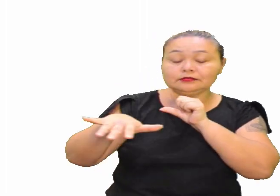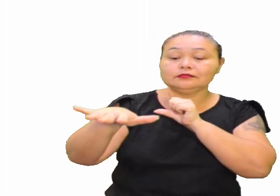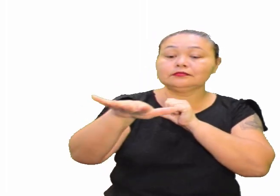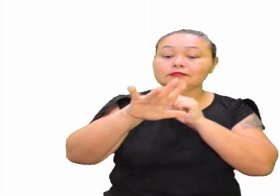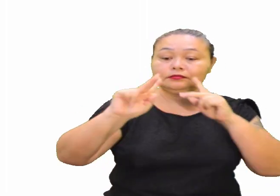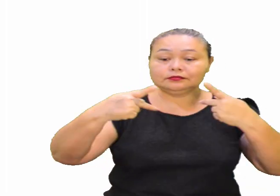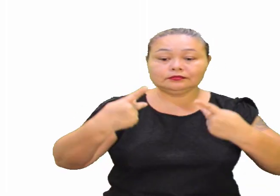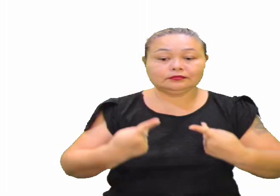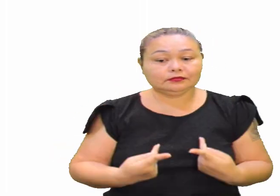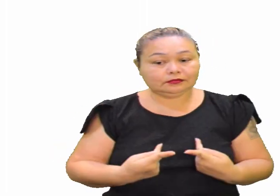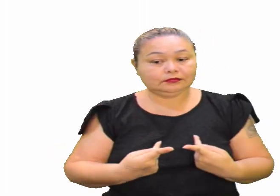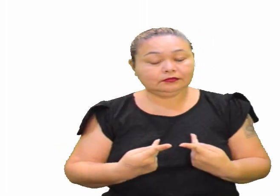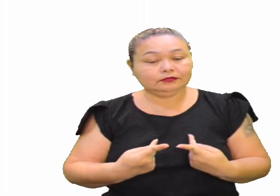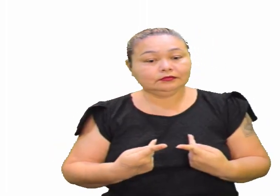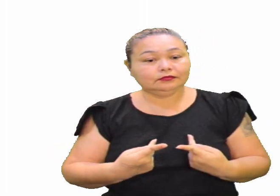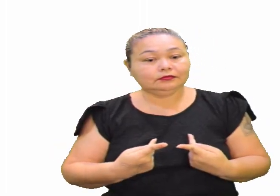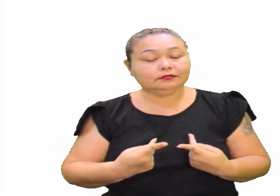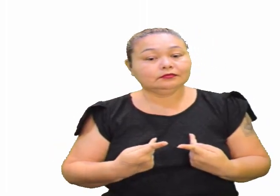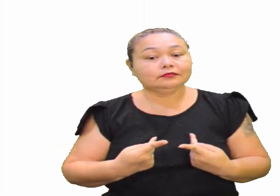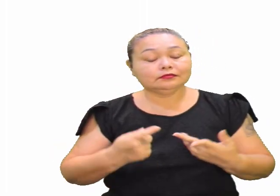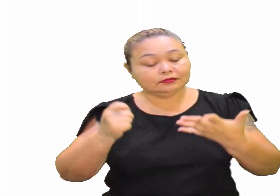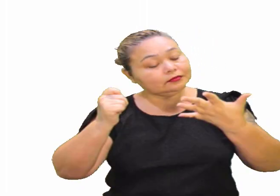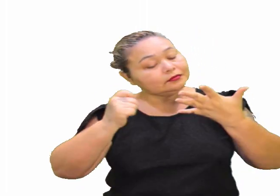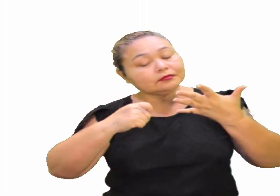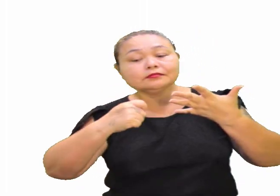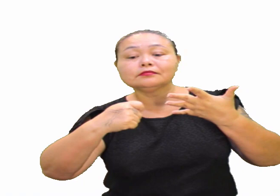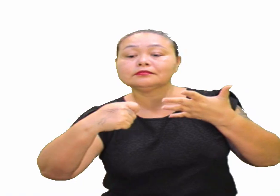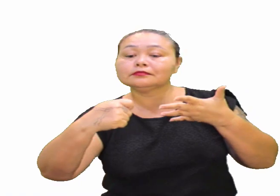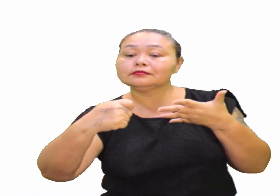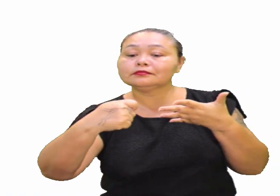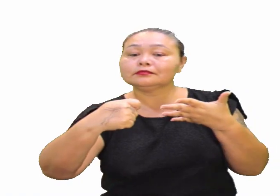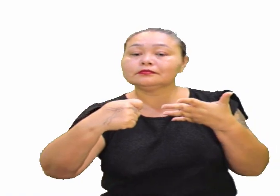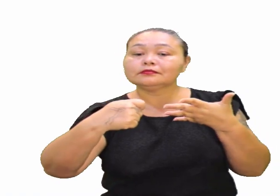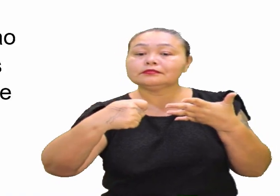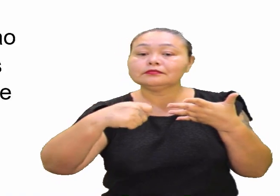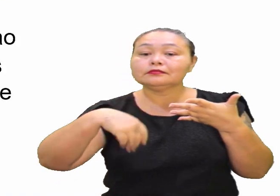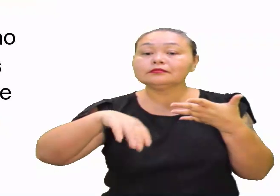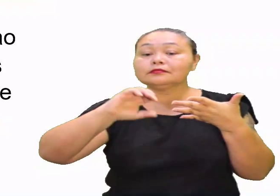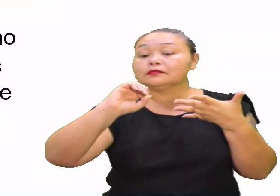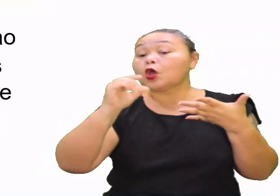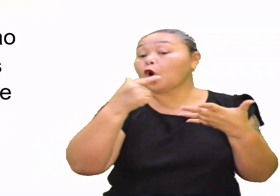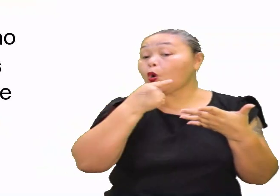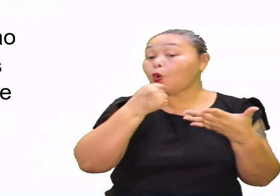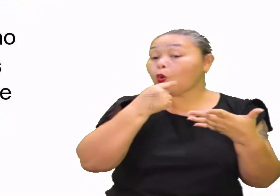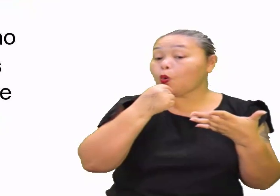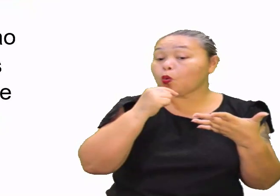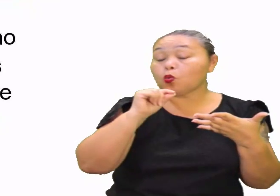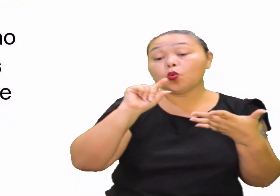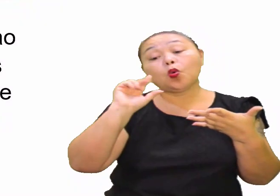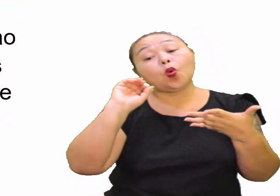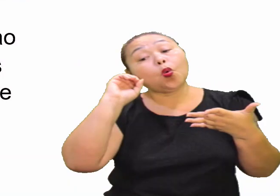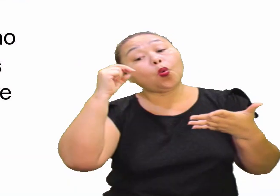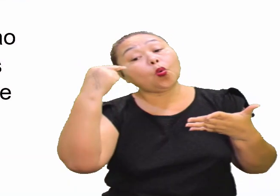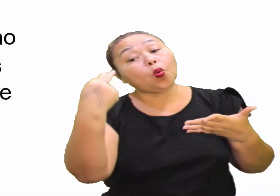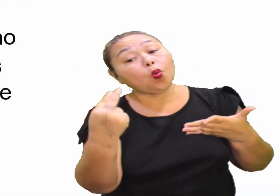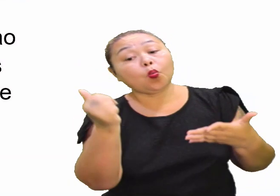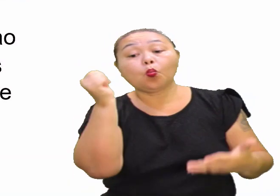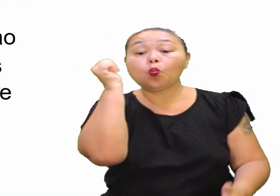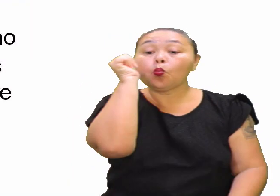pode sair. Eu tenho uma moeda e aqui, na hora que eu jogar essa moeda, ou vai sair